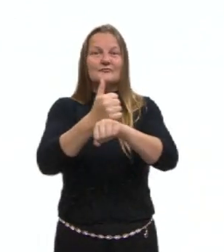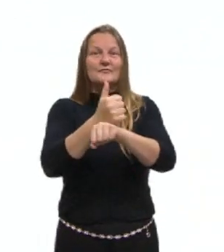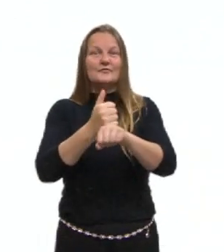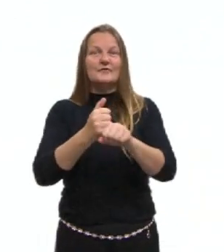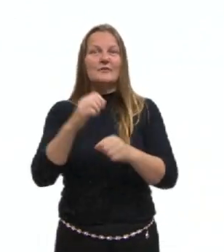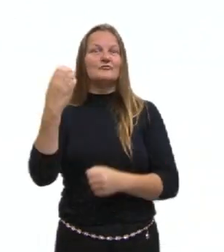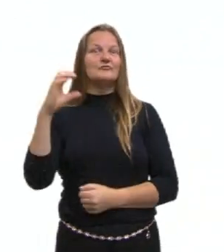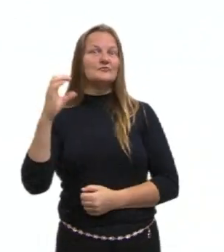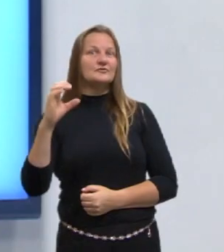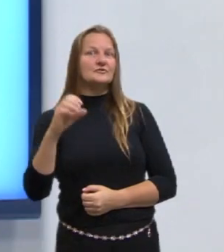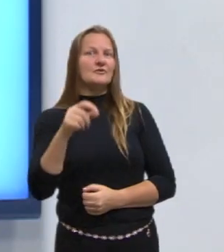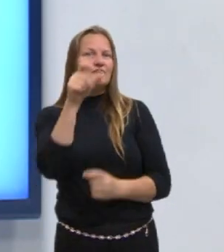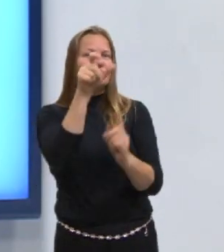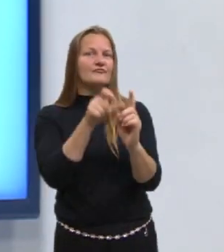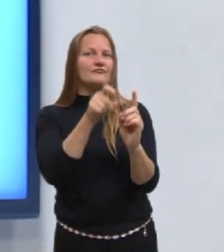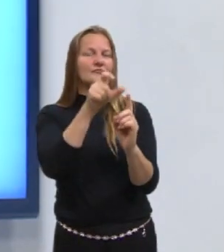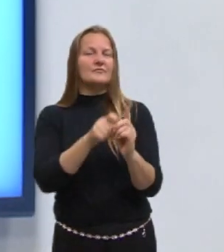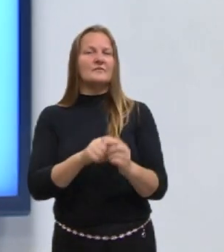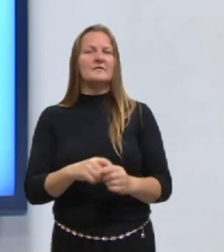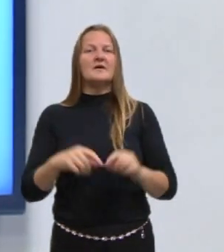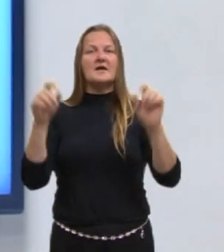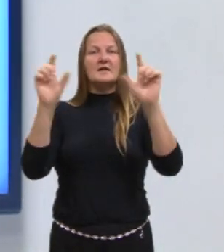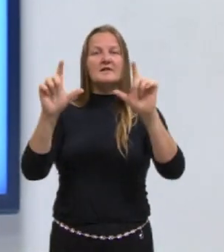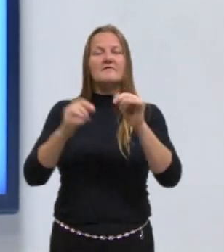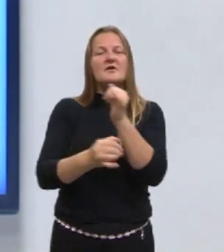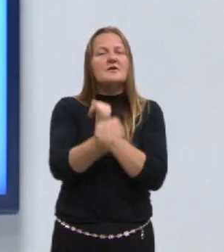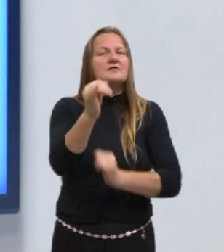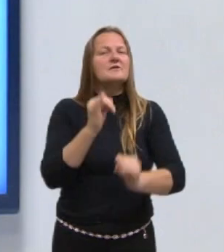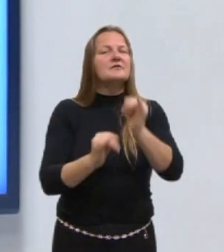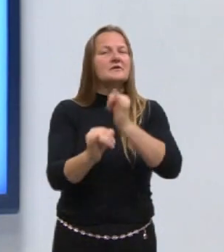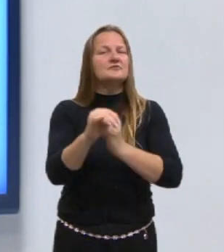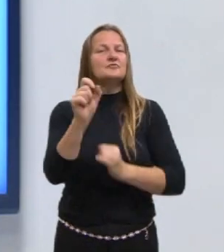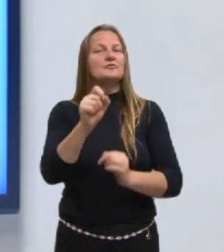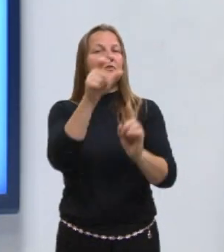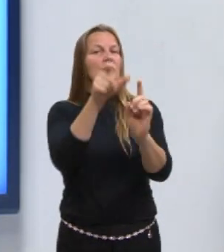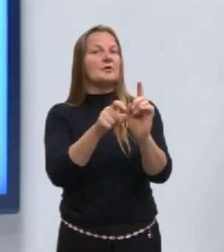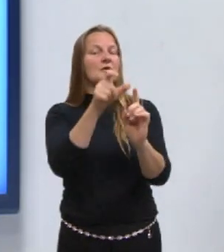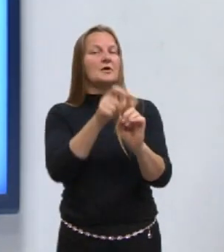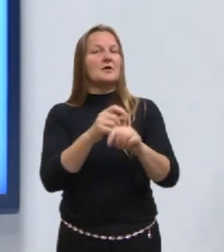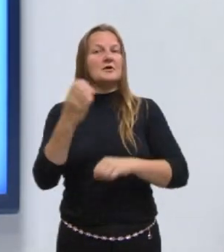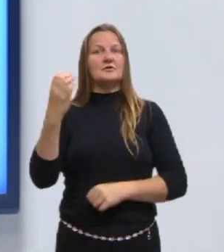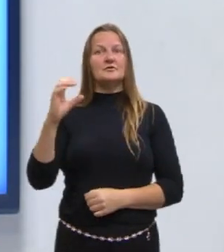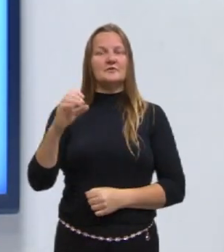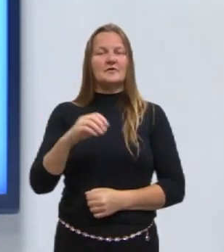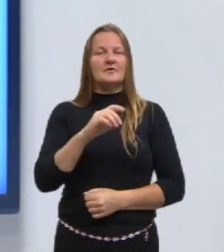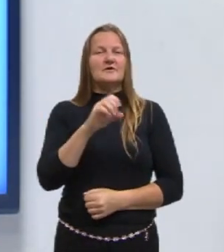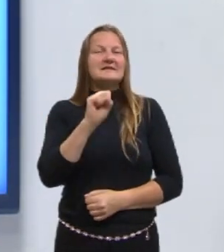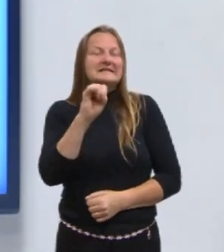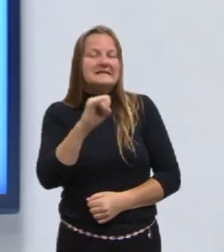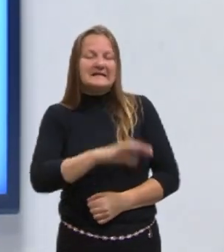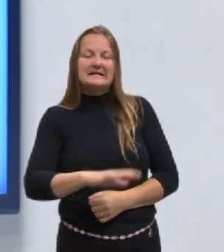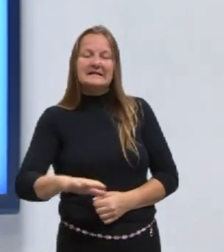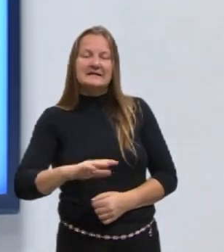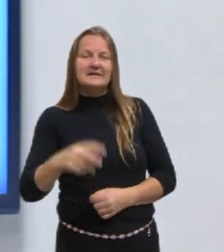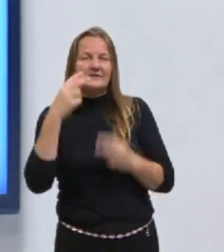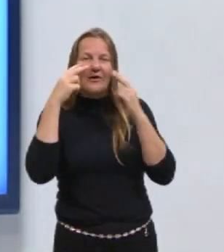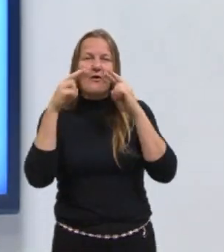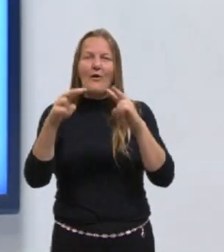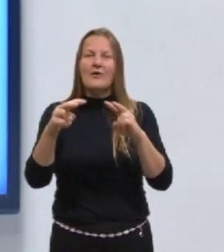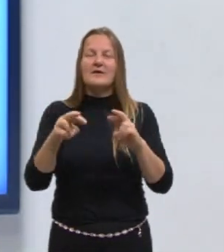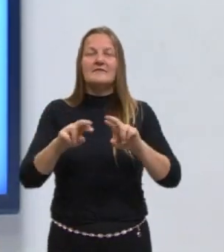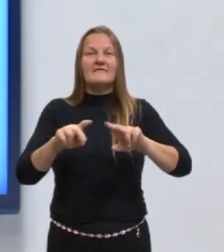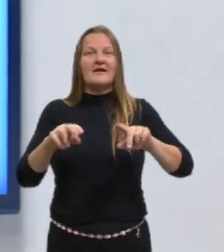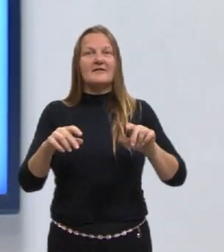gente costuma ver na TV, na internet, quem são? Quando vocês são crianças, né, a gente acaba assistindo vários,